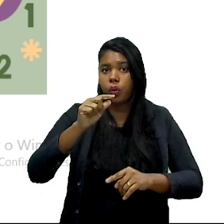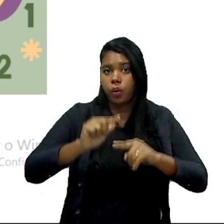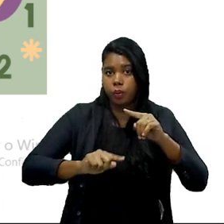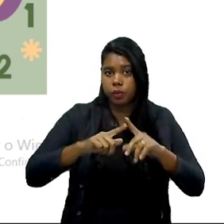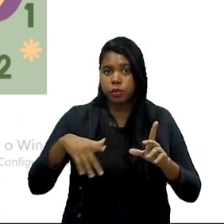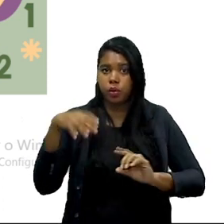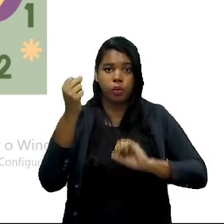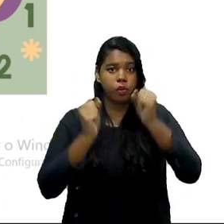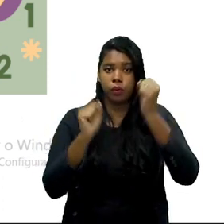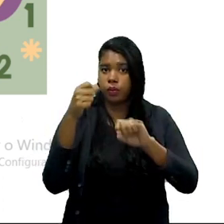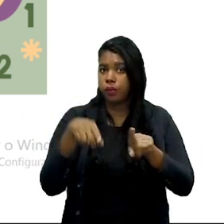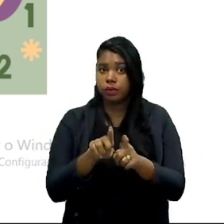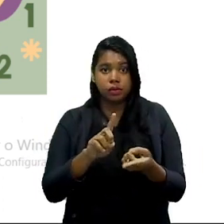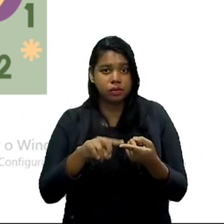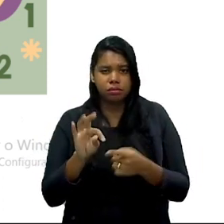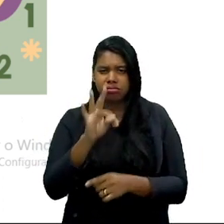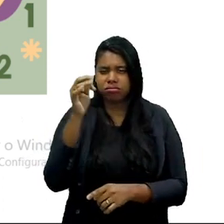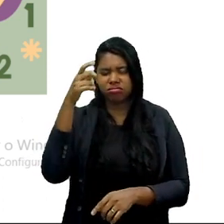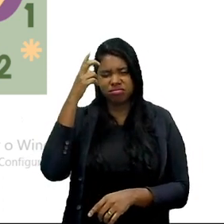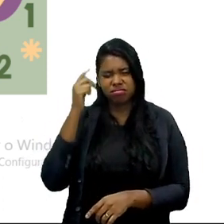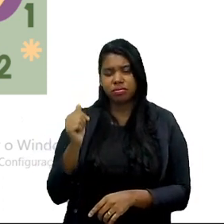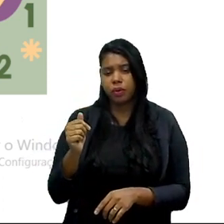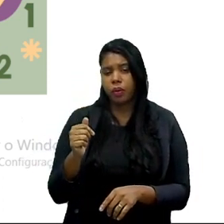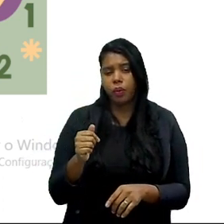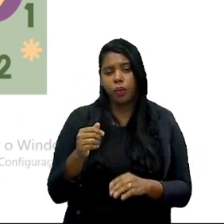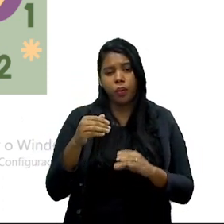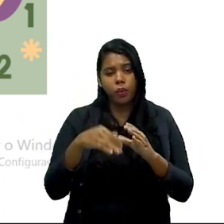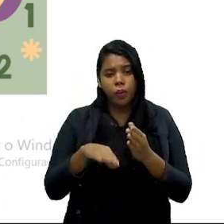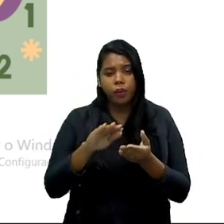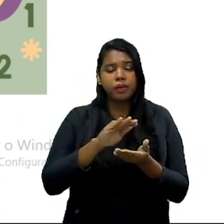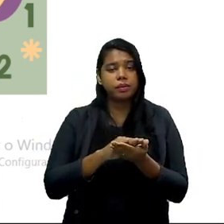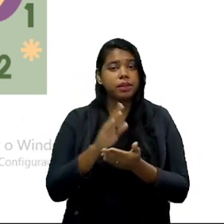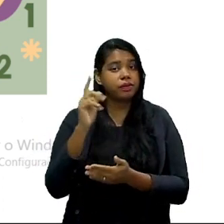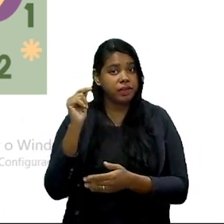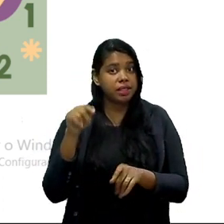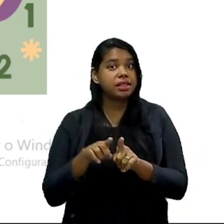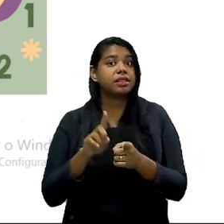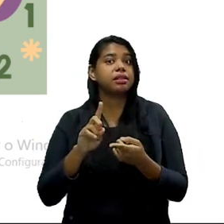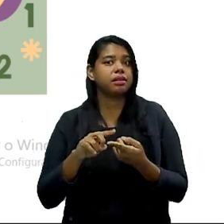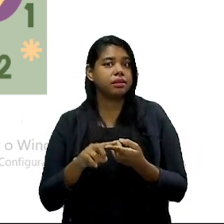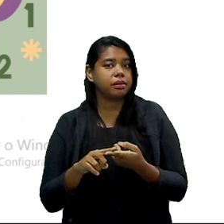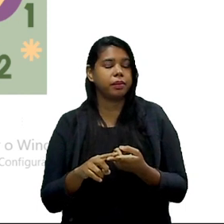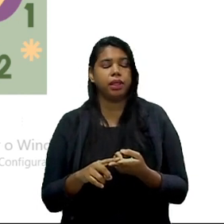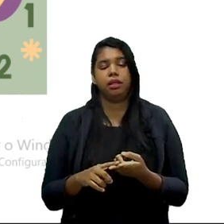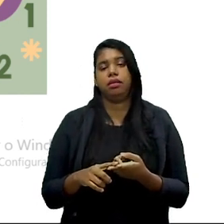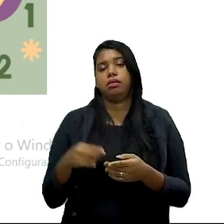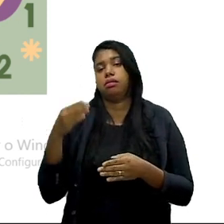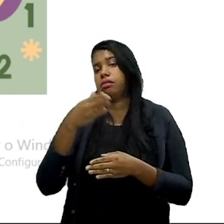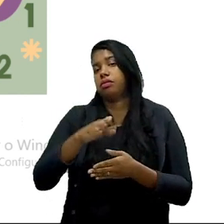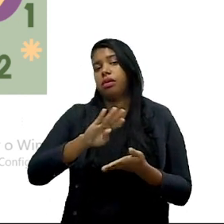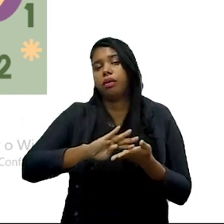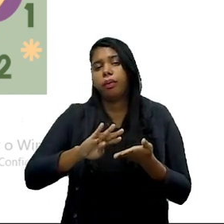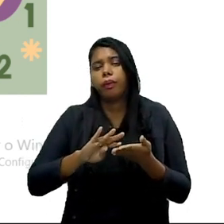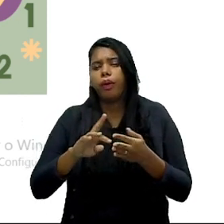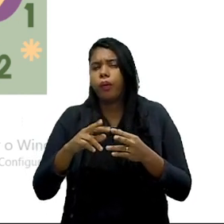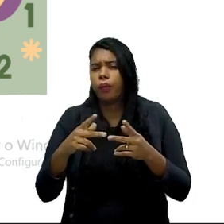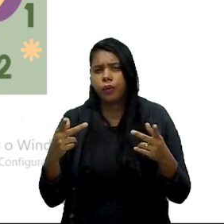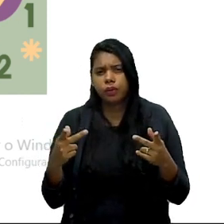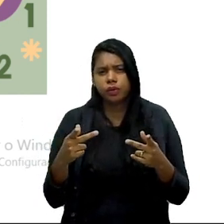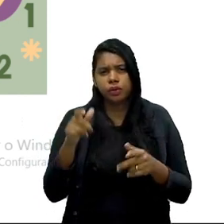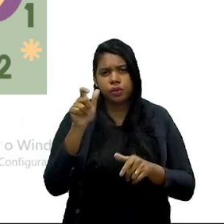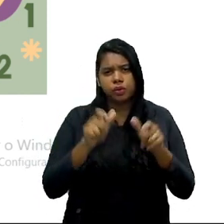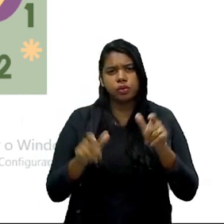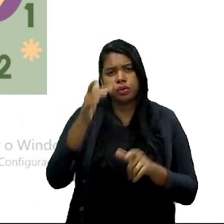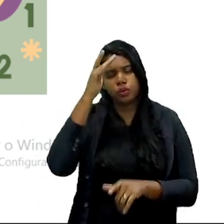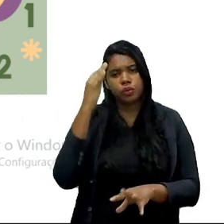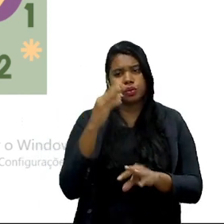fabricados. Ao mesmo tempo, se ele tem uma sobra de caixa, ele faz uma aplicação financeira junto a um banco ou uma outra forma, outra alternativa de